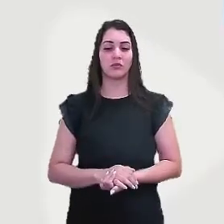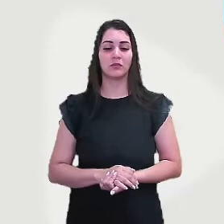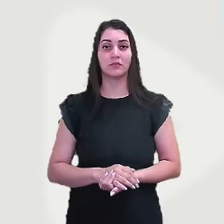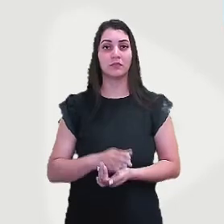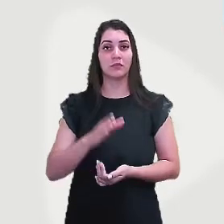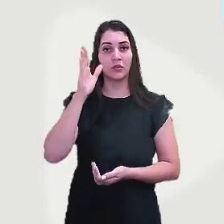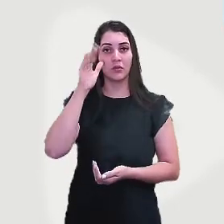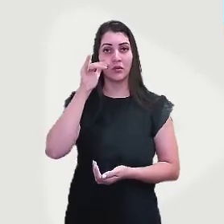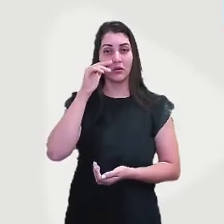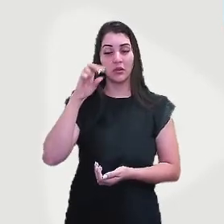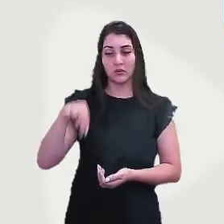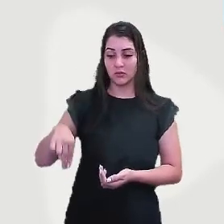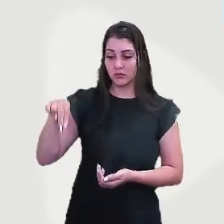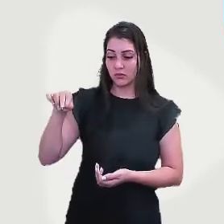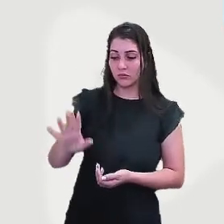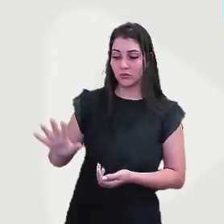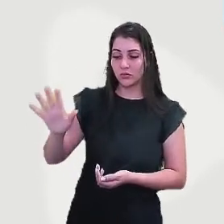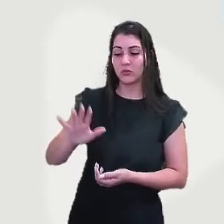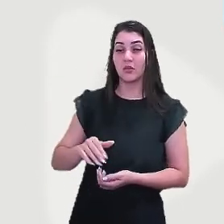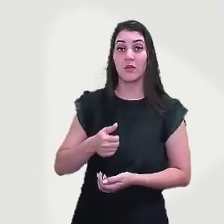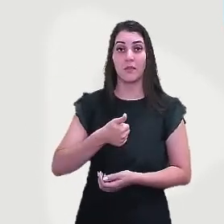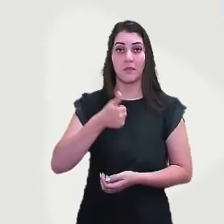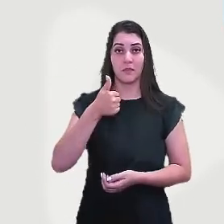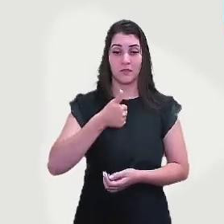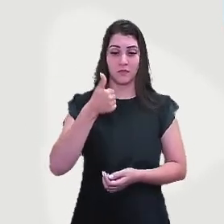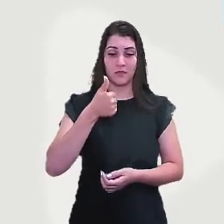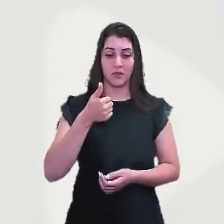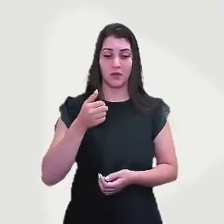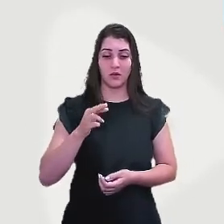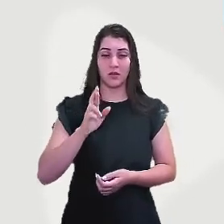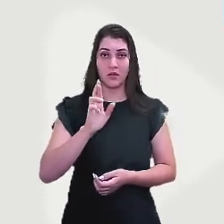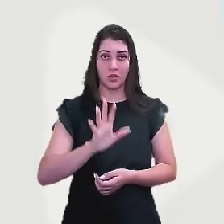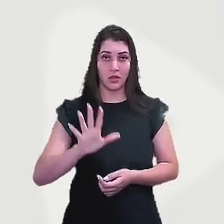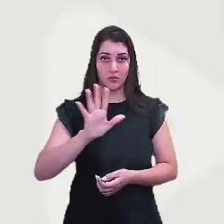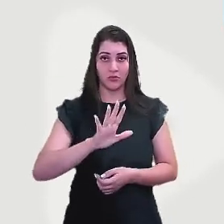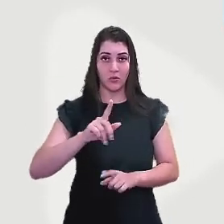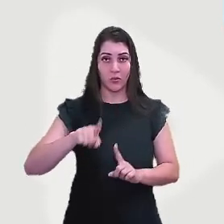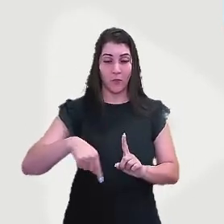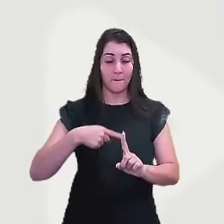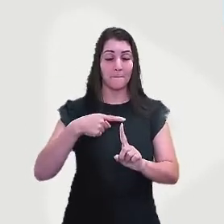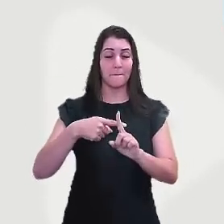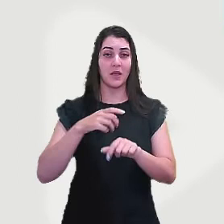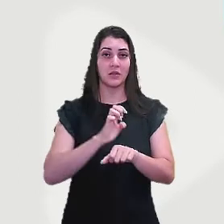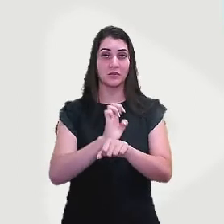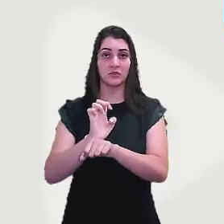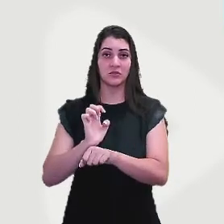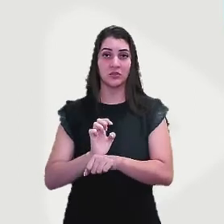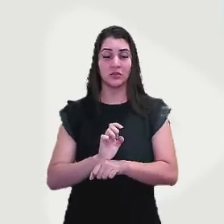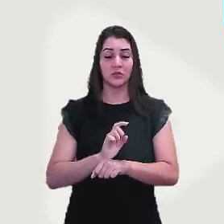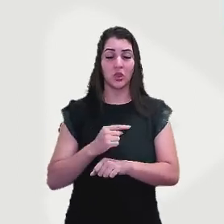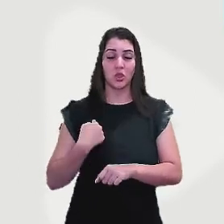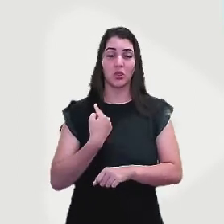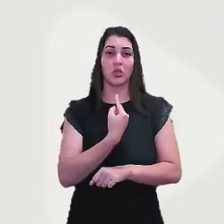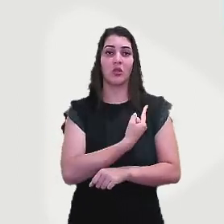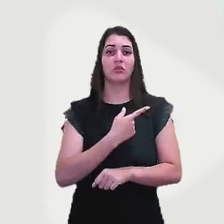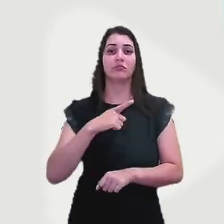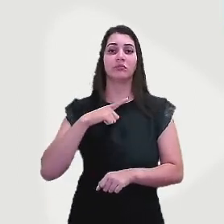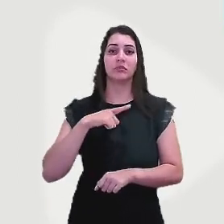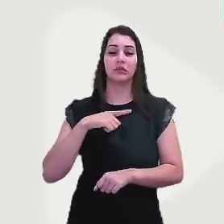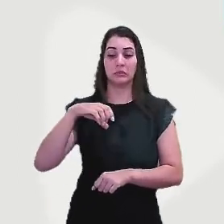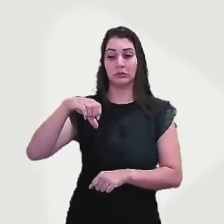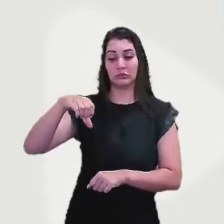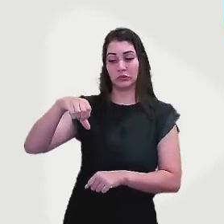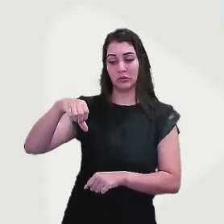Curiosidades sobre o Nordeste. Primeiro, região com mais estados. Nós possuímos 9